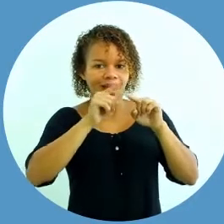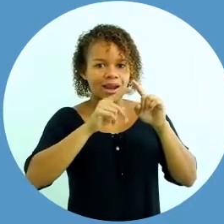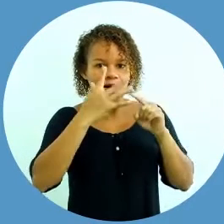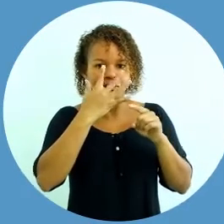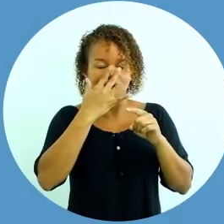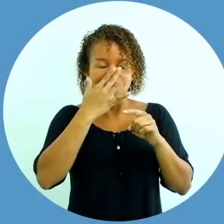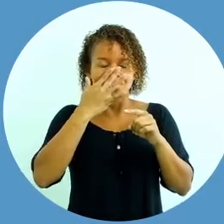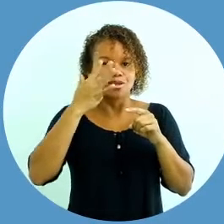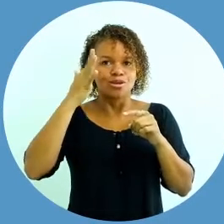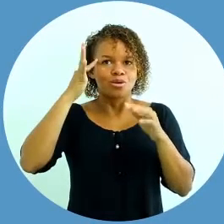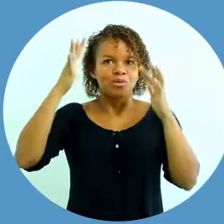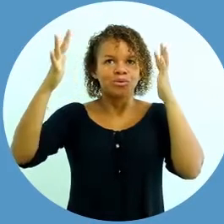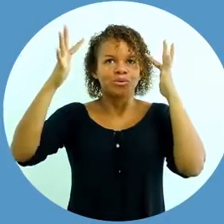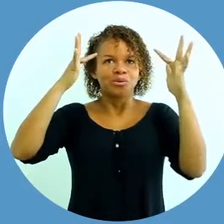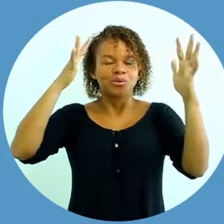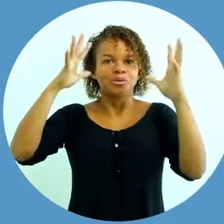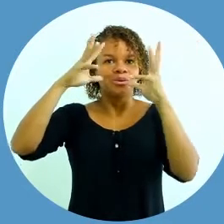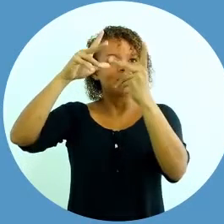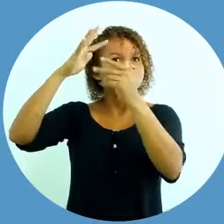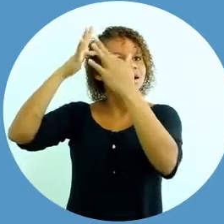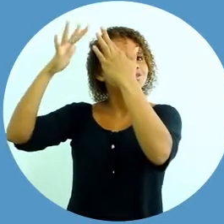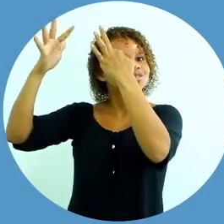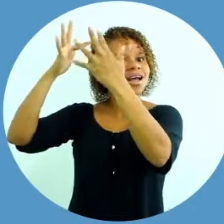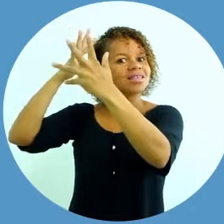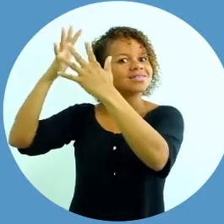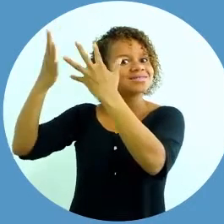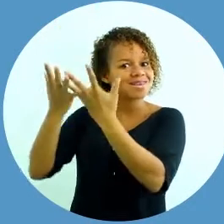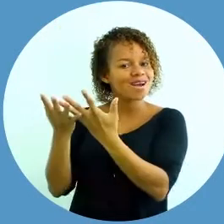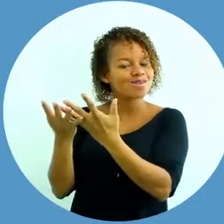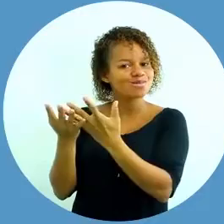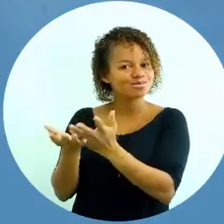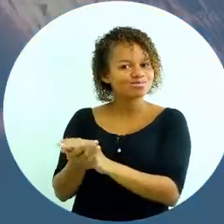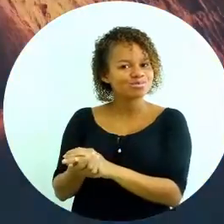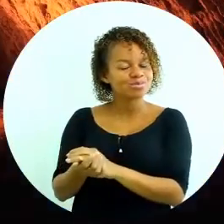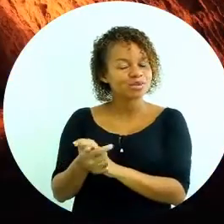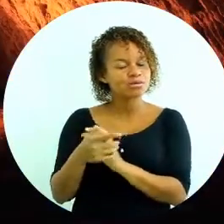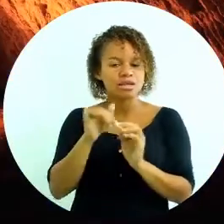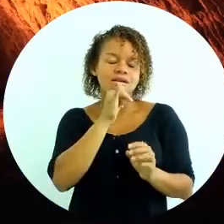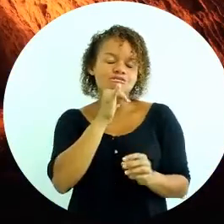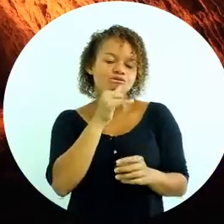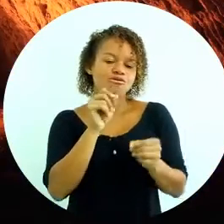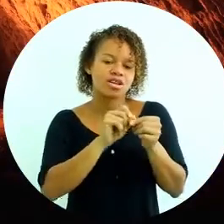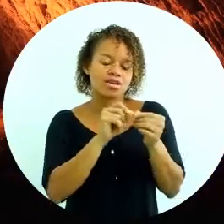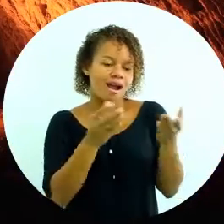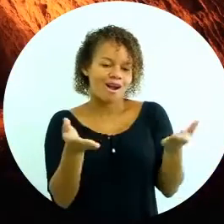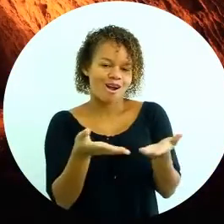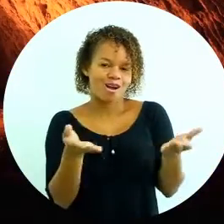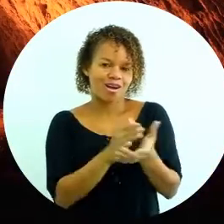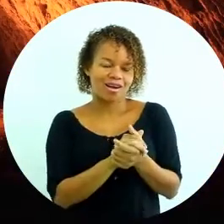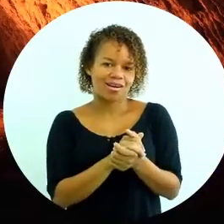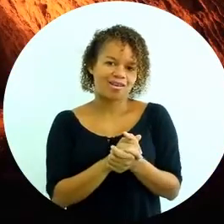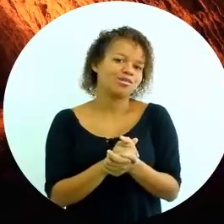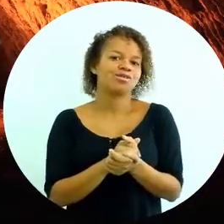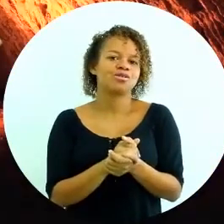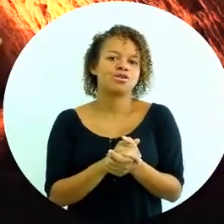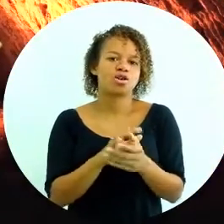elementos que não estão no mundo real. Como eu estou fazendo agora, eu posso ter um elemento, por